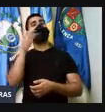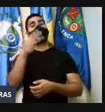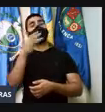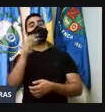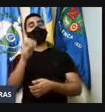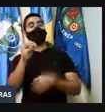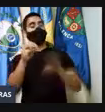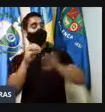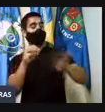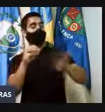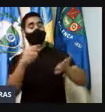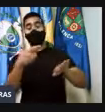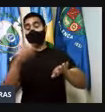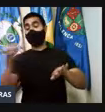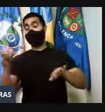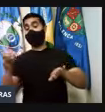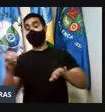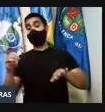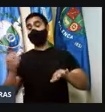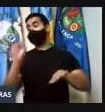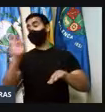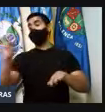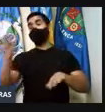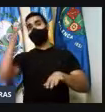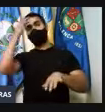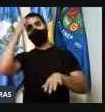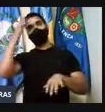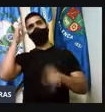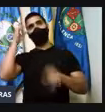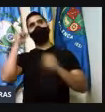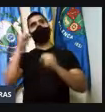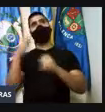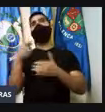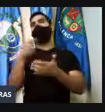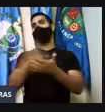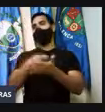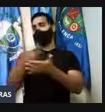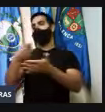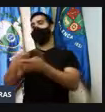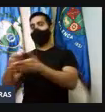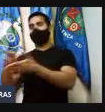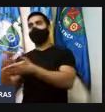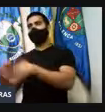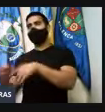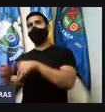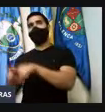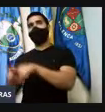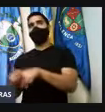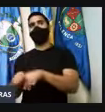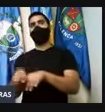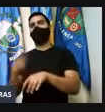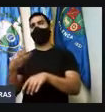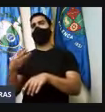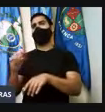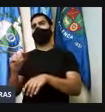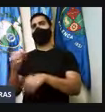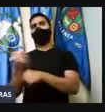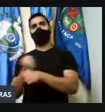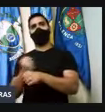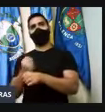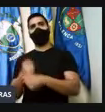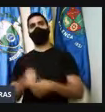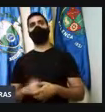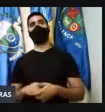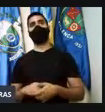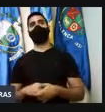investimentos e R$20 de cada um para que se pague essa conta em 40 anos. Então, é uma coisa